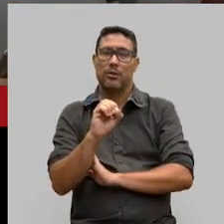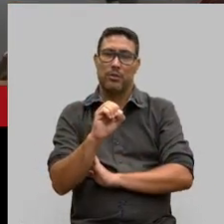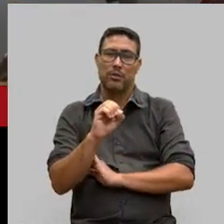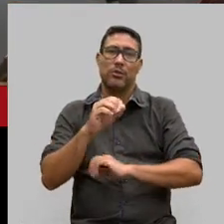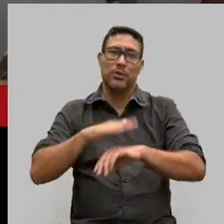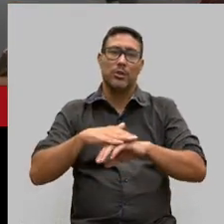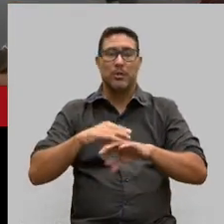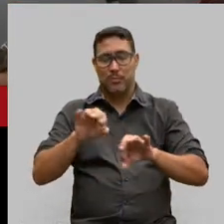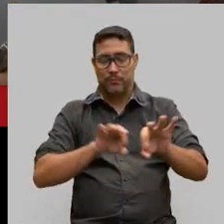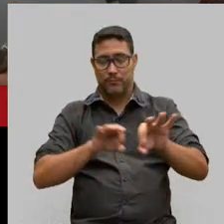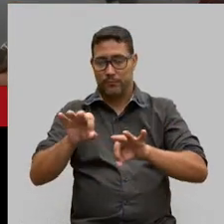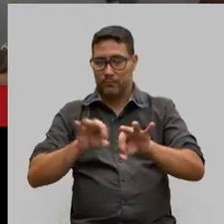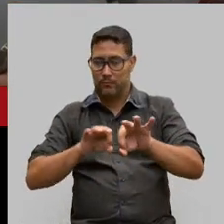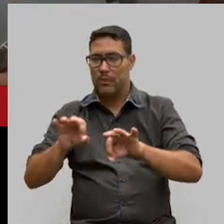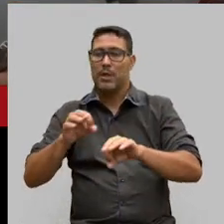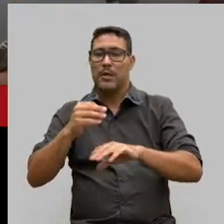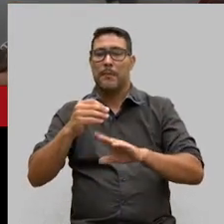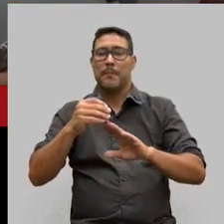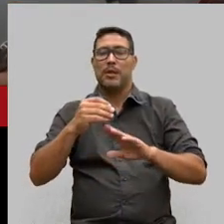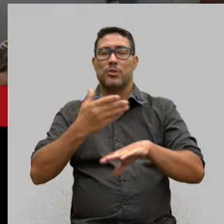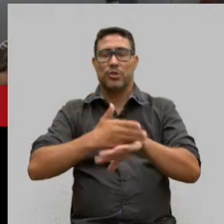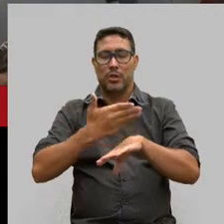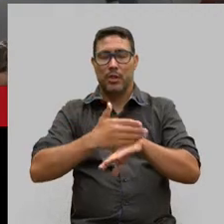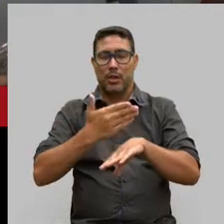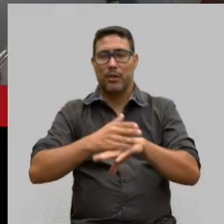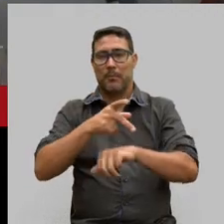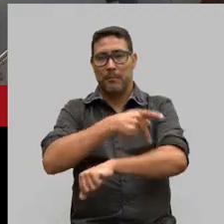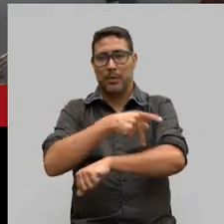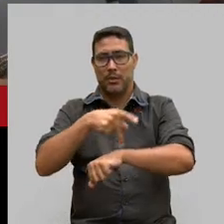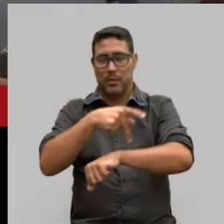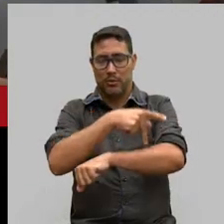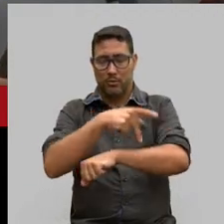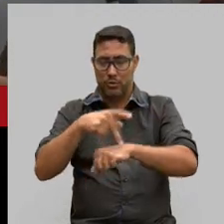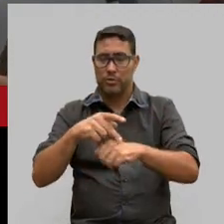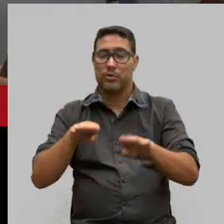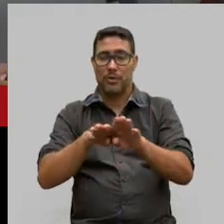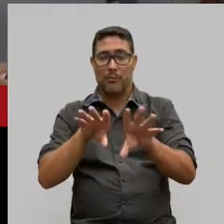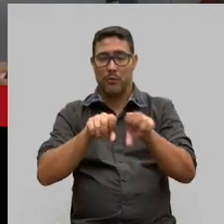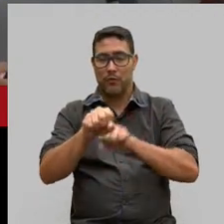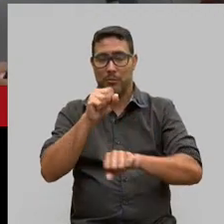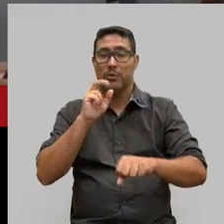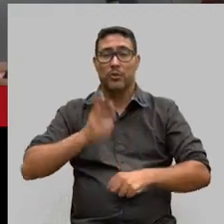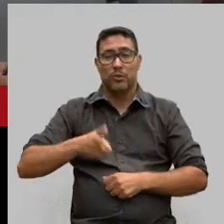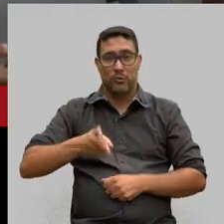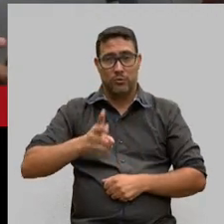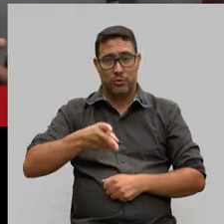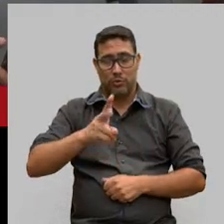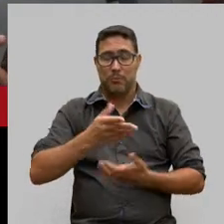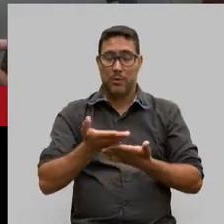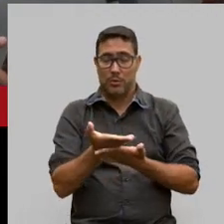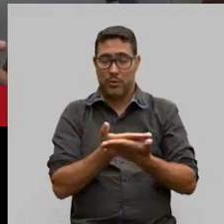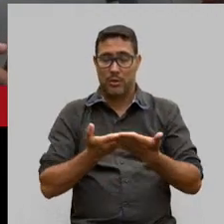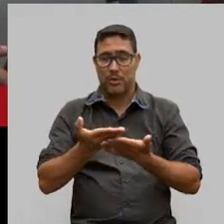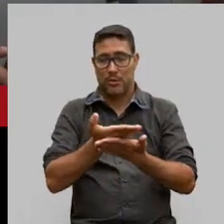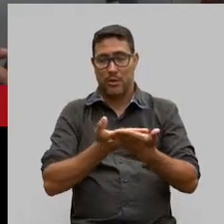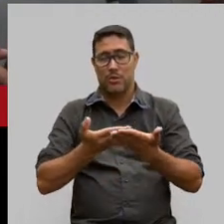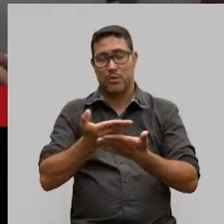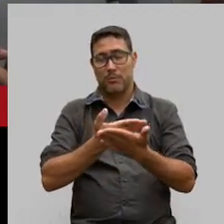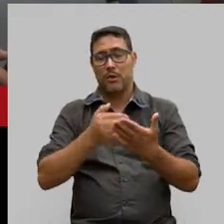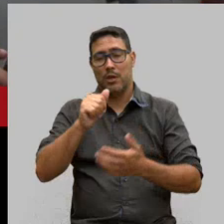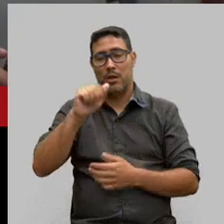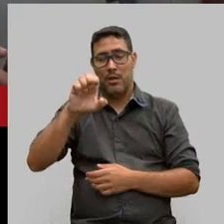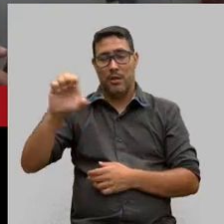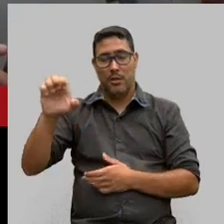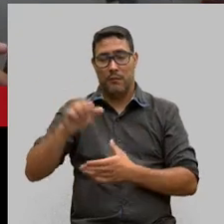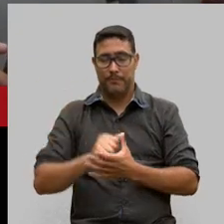pedagógicas inclusivas pelos programas de formação continuada para o atendimento educacional especializado